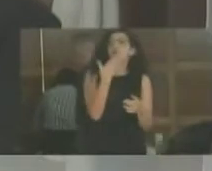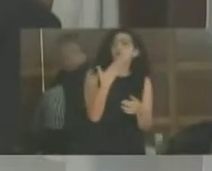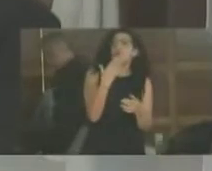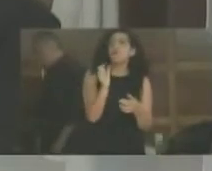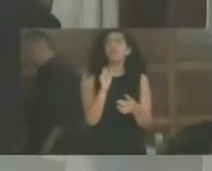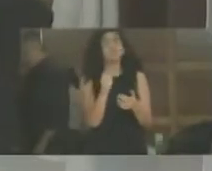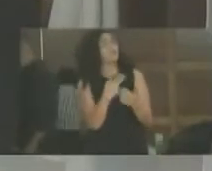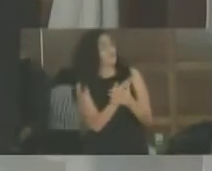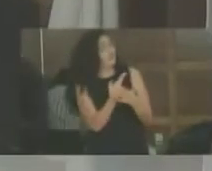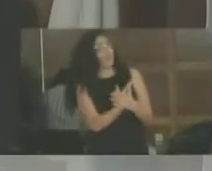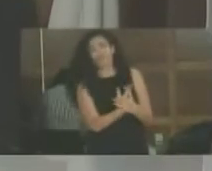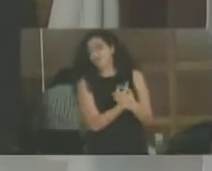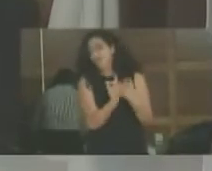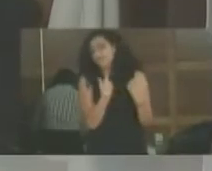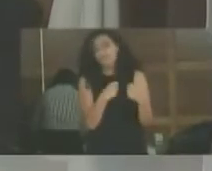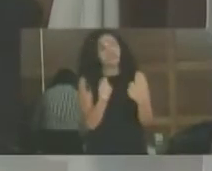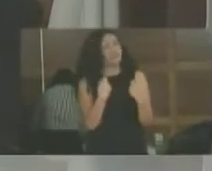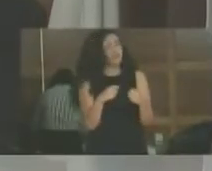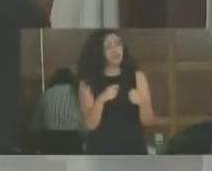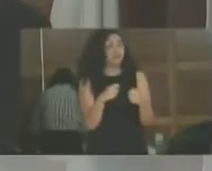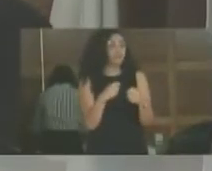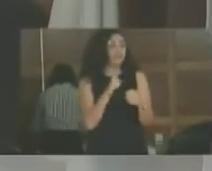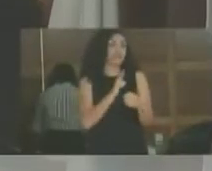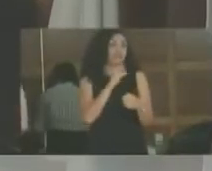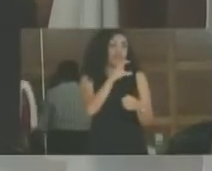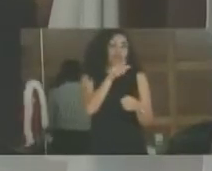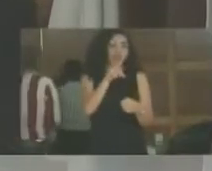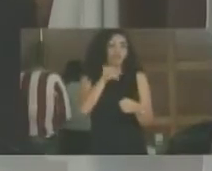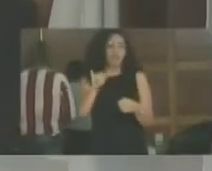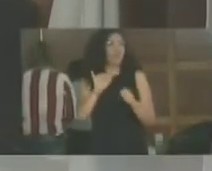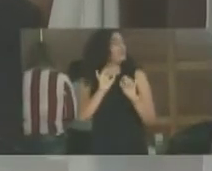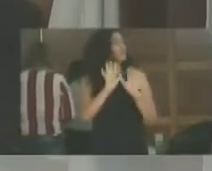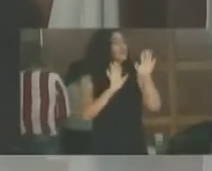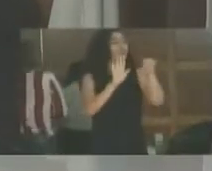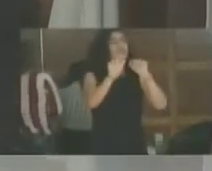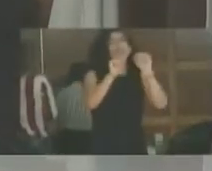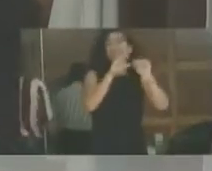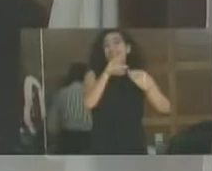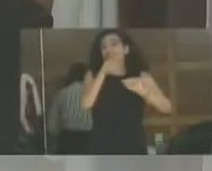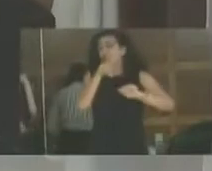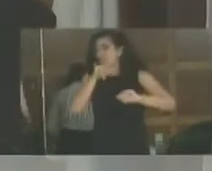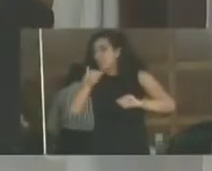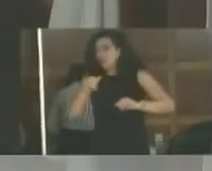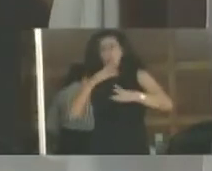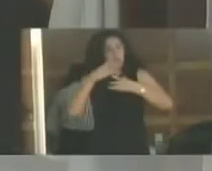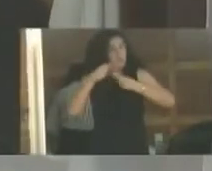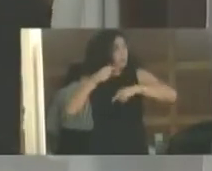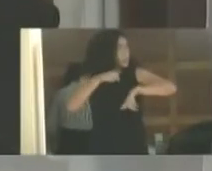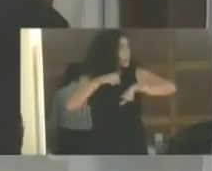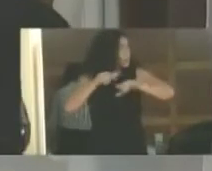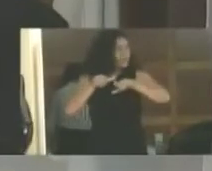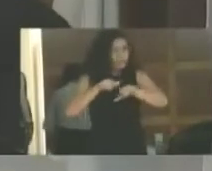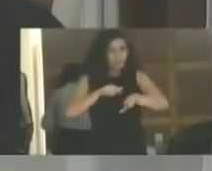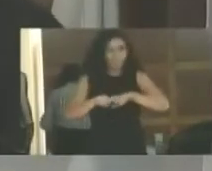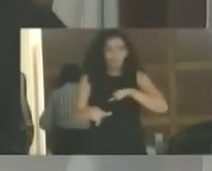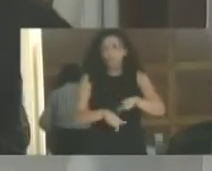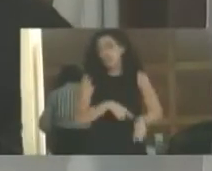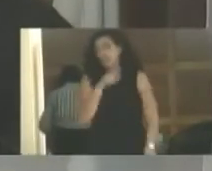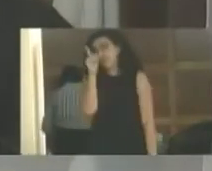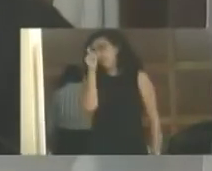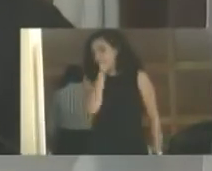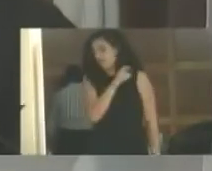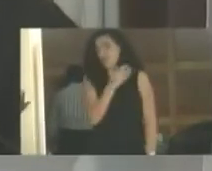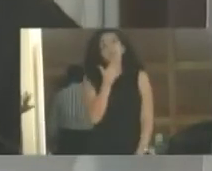né? Não precisamos abrir uma CPI. Chama os caras aqui, CPI dá um trabalho danado, uma enrolação. Então, o melhor,